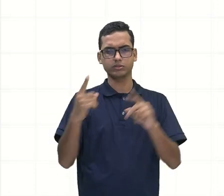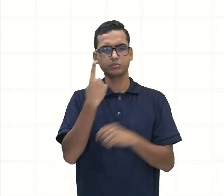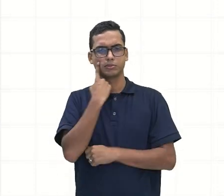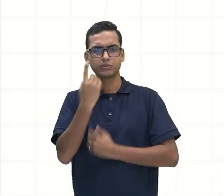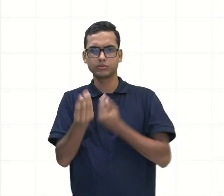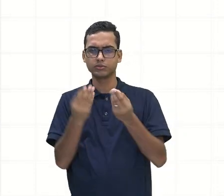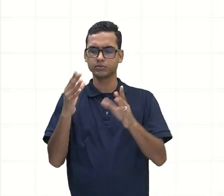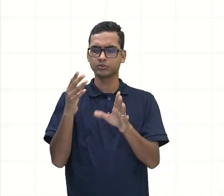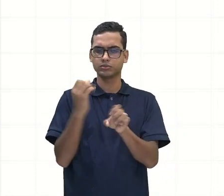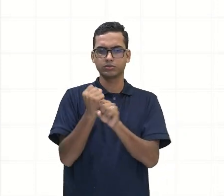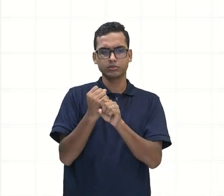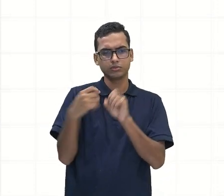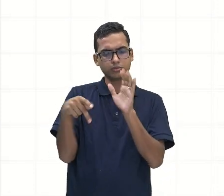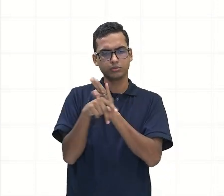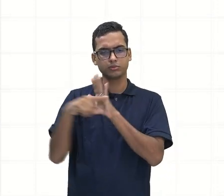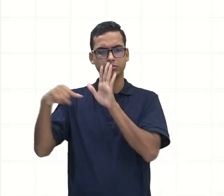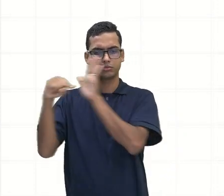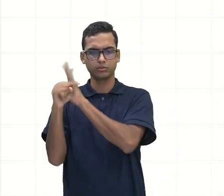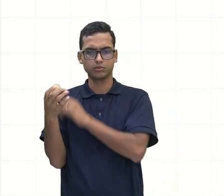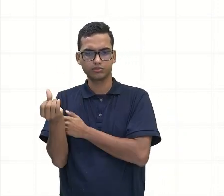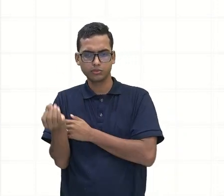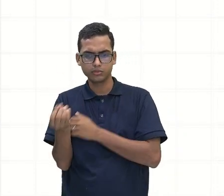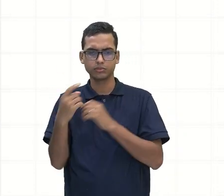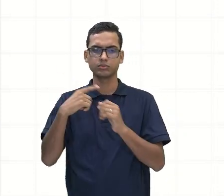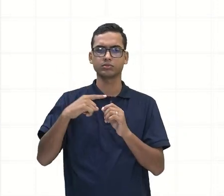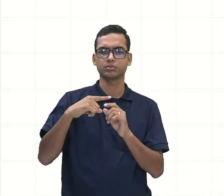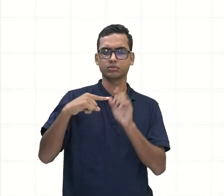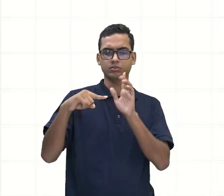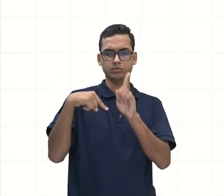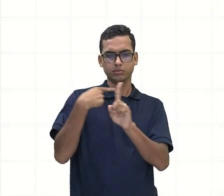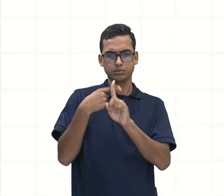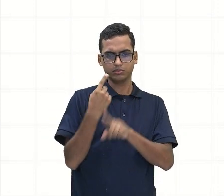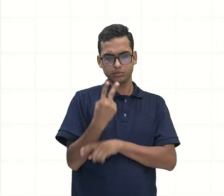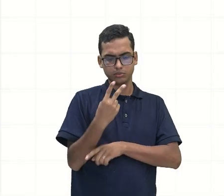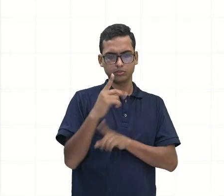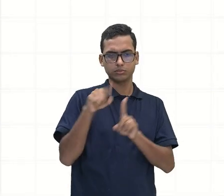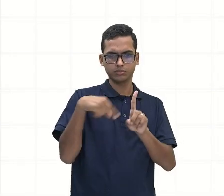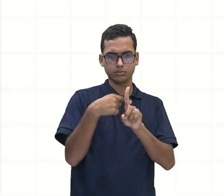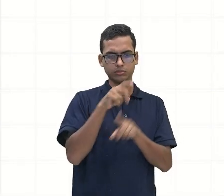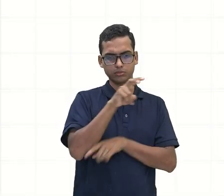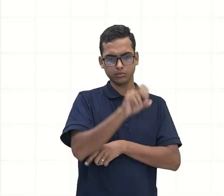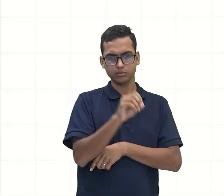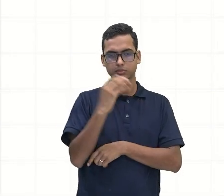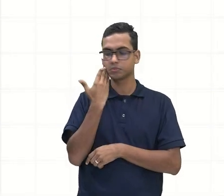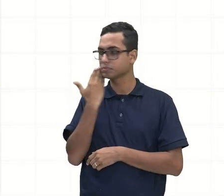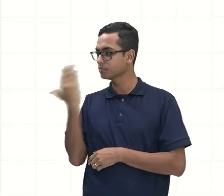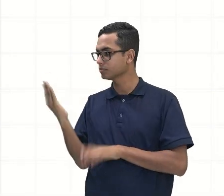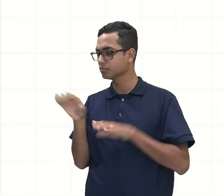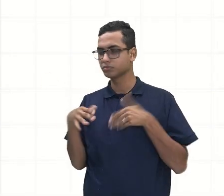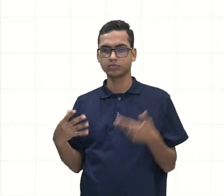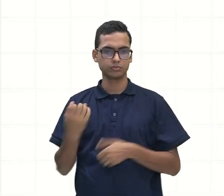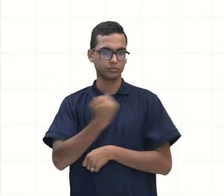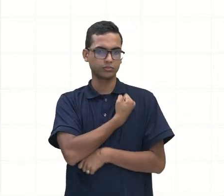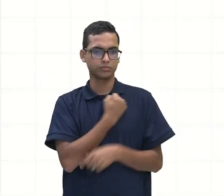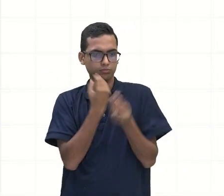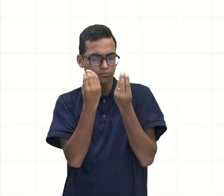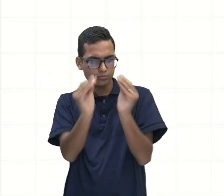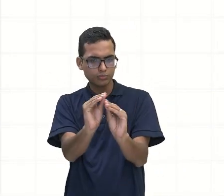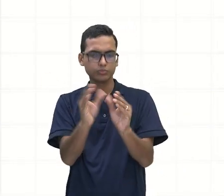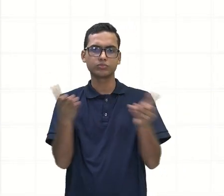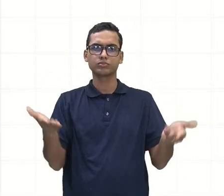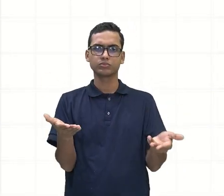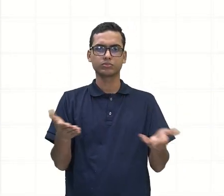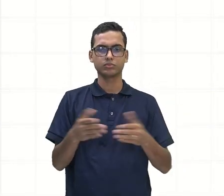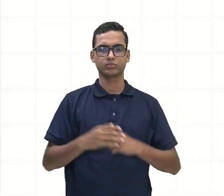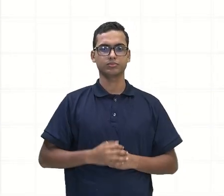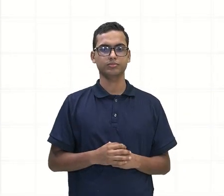menos 2, 58. E quem é maior? Qual dos números tem um sinal, né? O